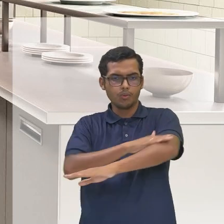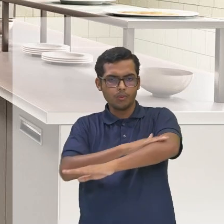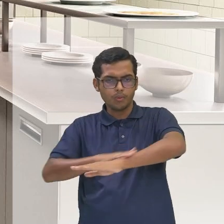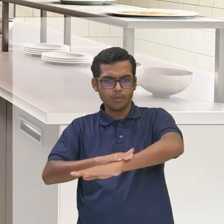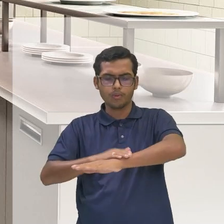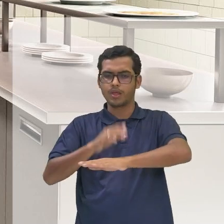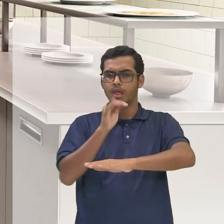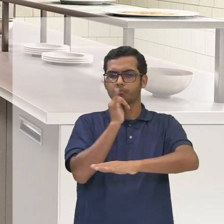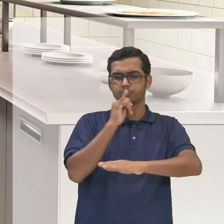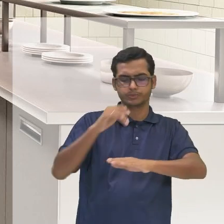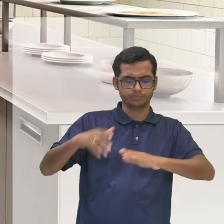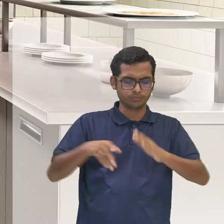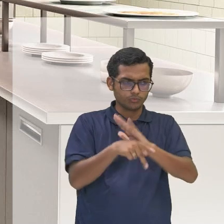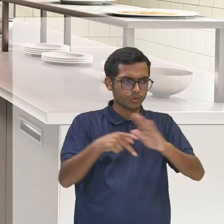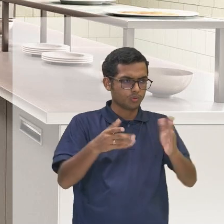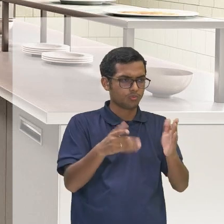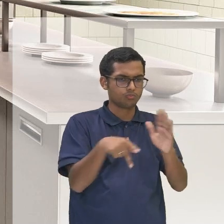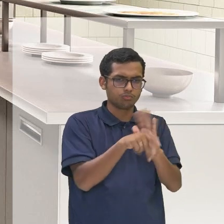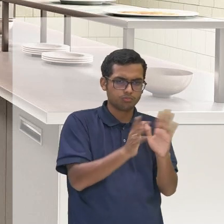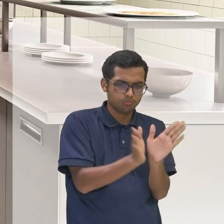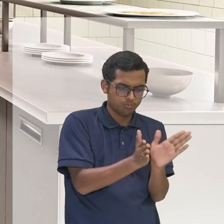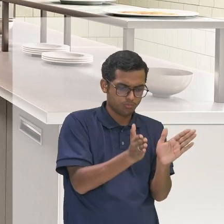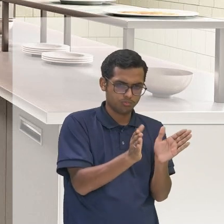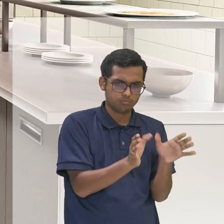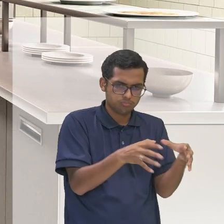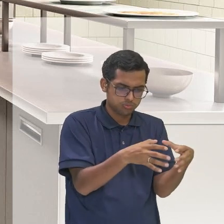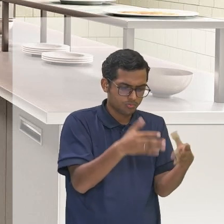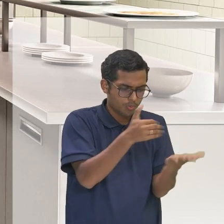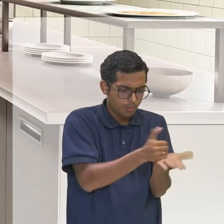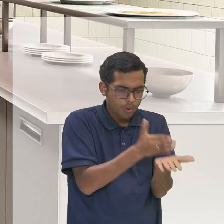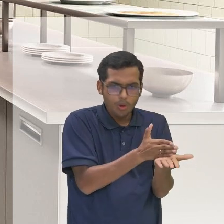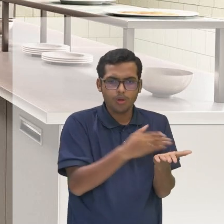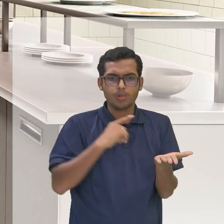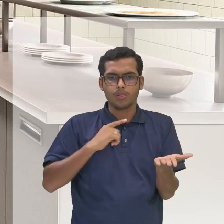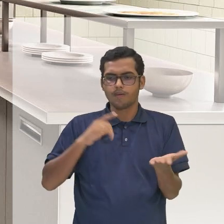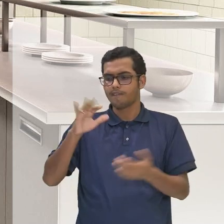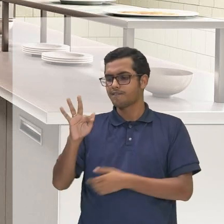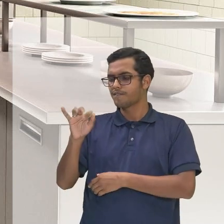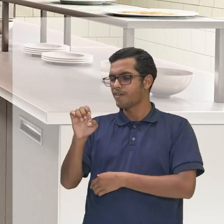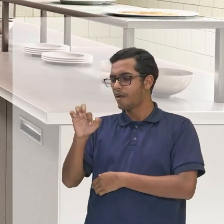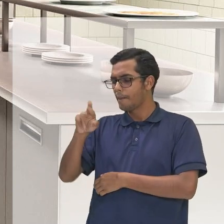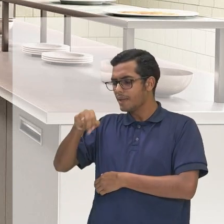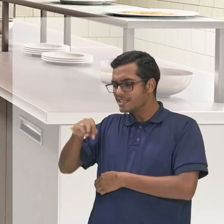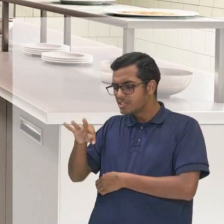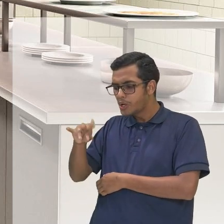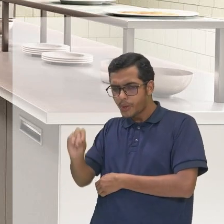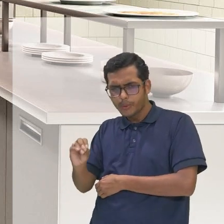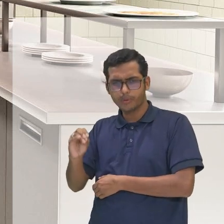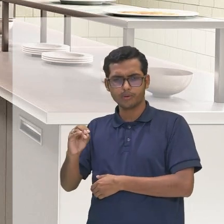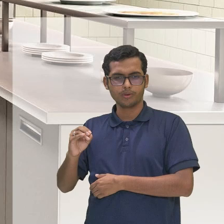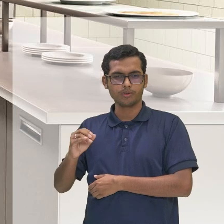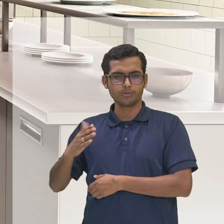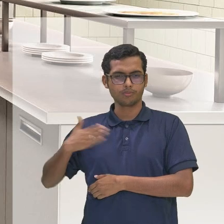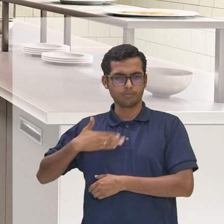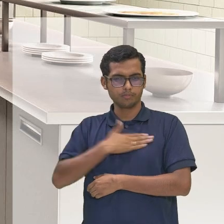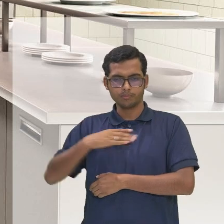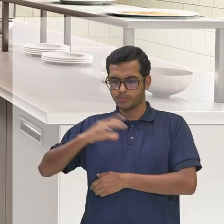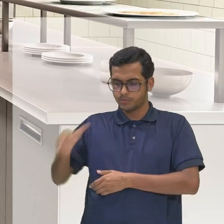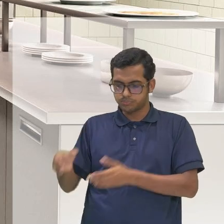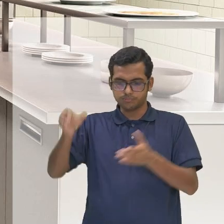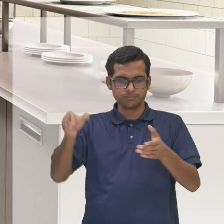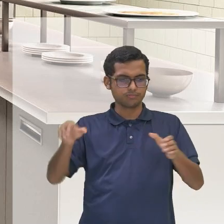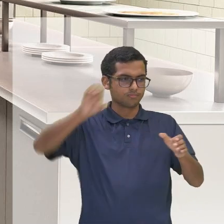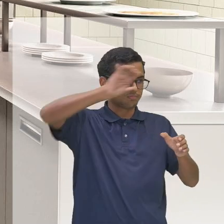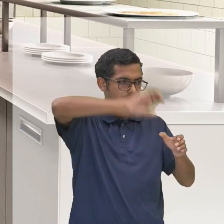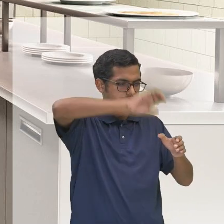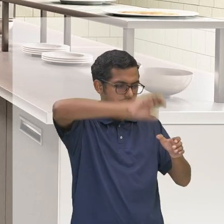o fermento, o bolo ele não crescerá, né? Porque o fermento é onde tem o CO2 que vai fazer o bolo